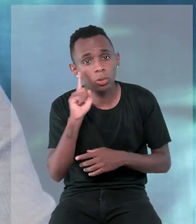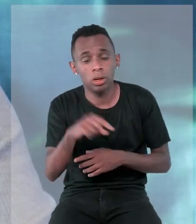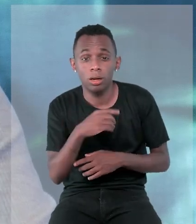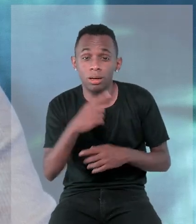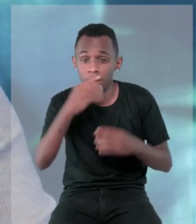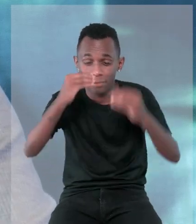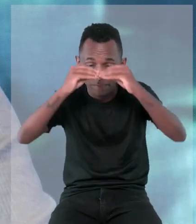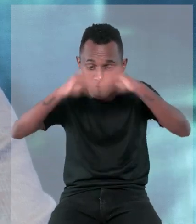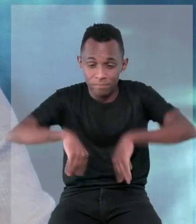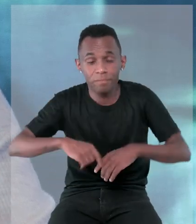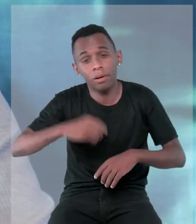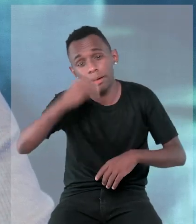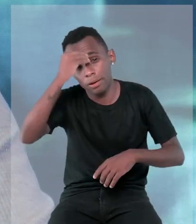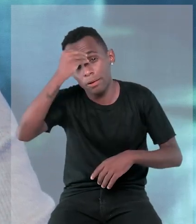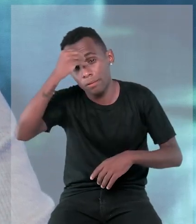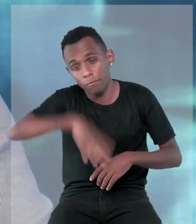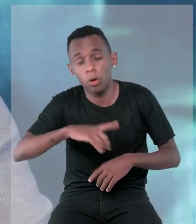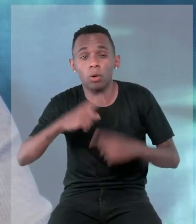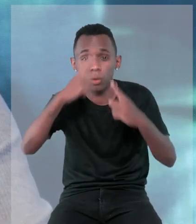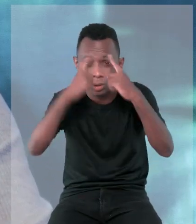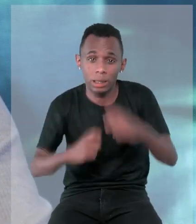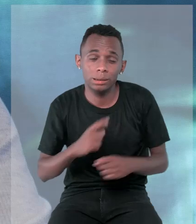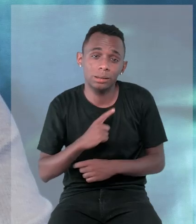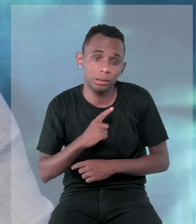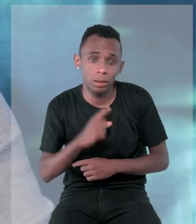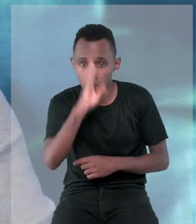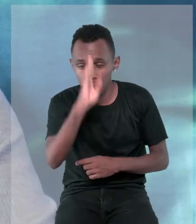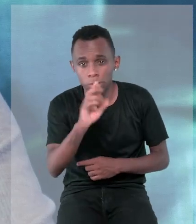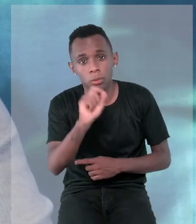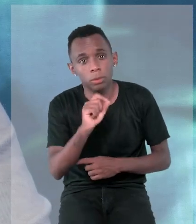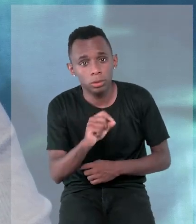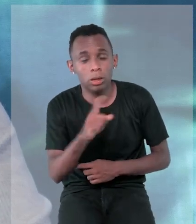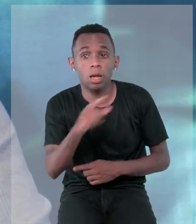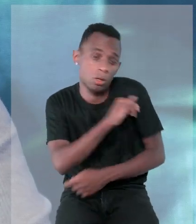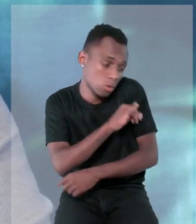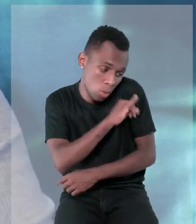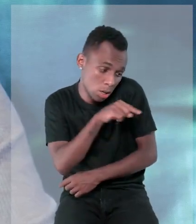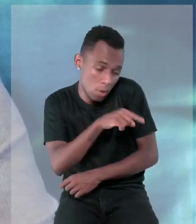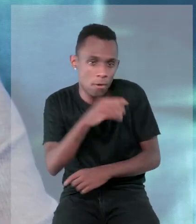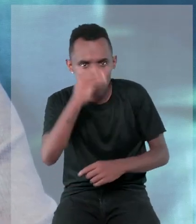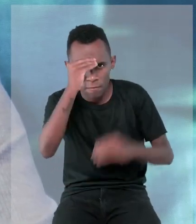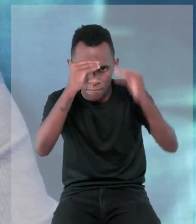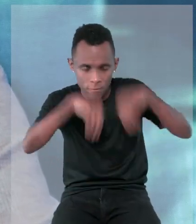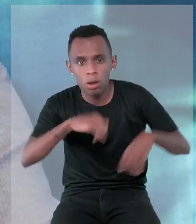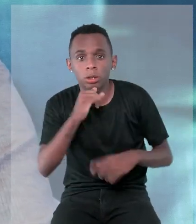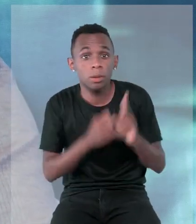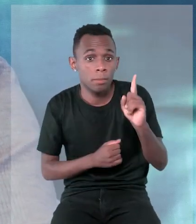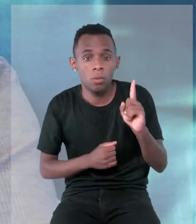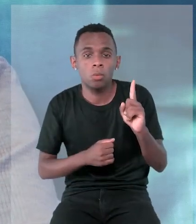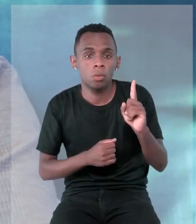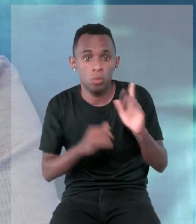com a violência que principalmente coloca aqui lá no Rio. Um dos contos, por exemplo,